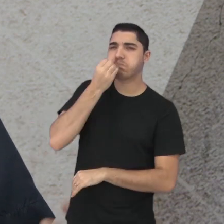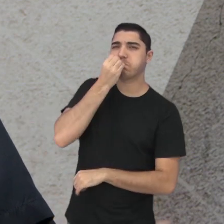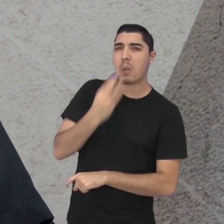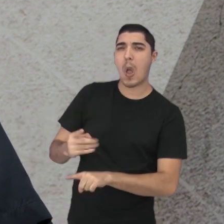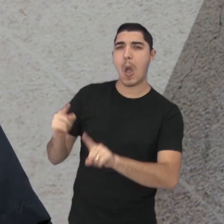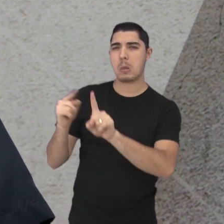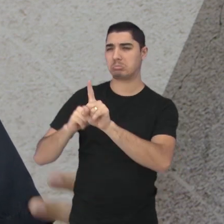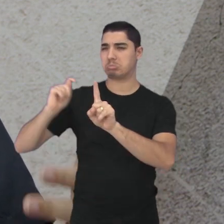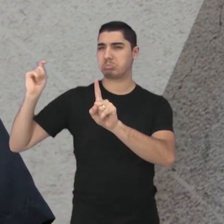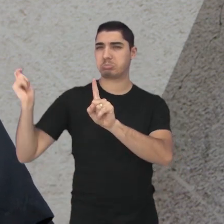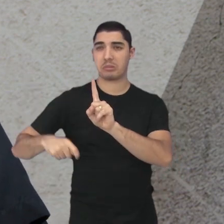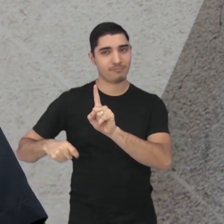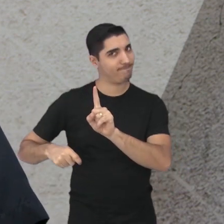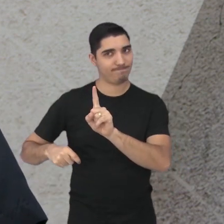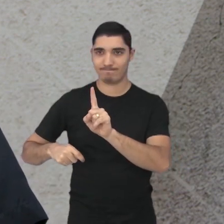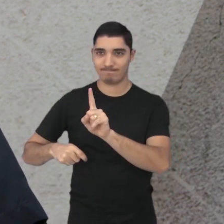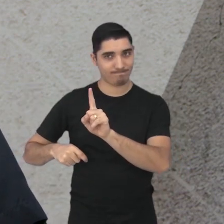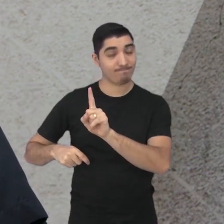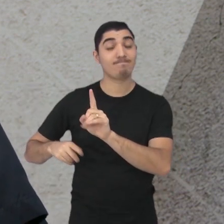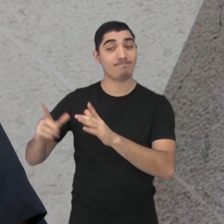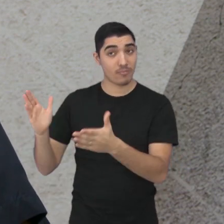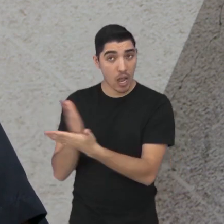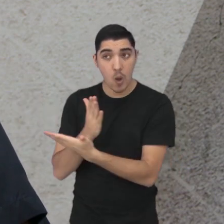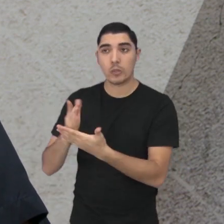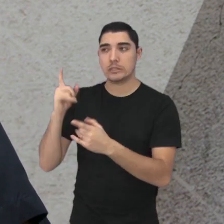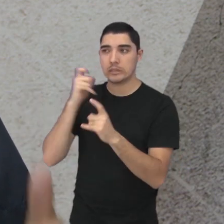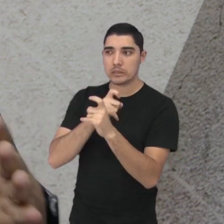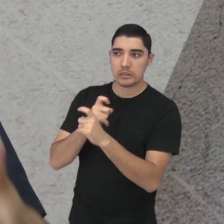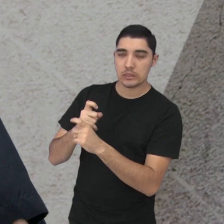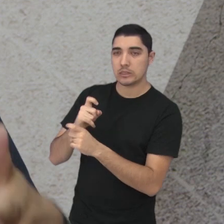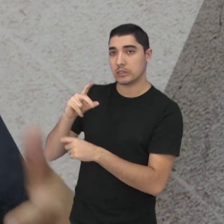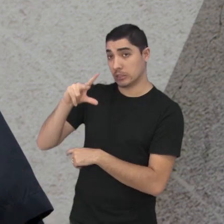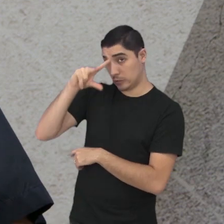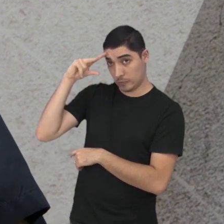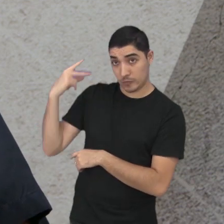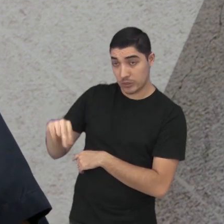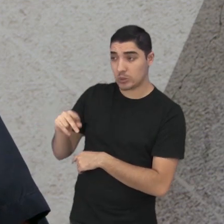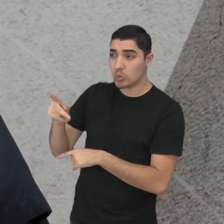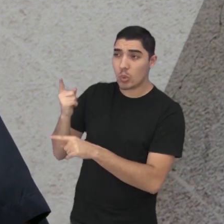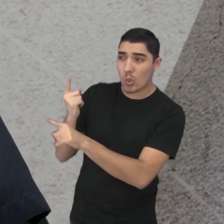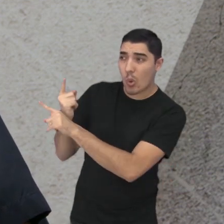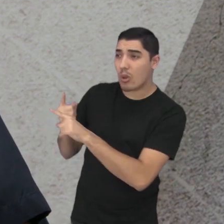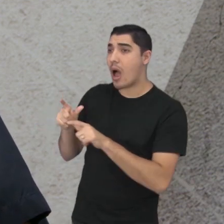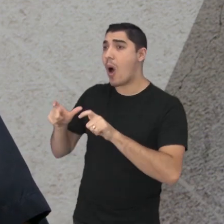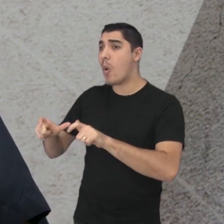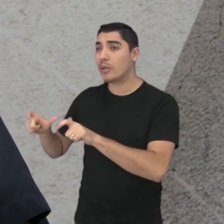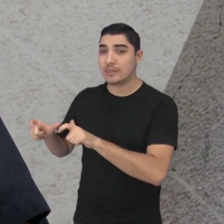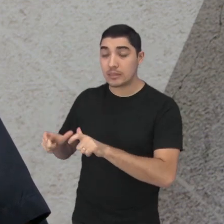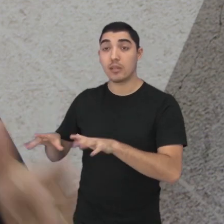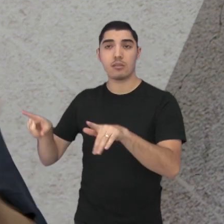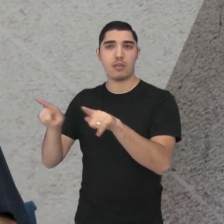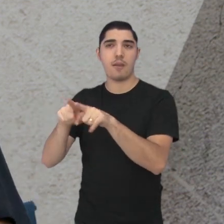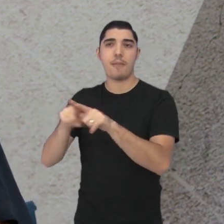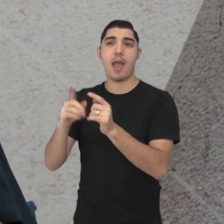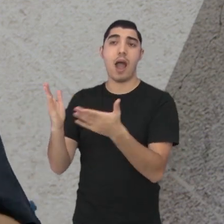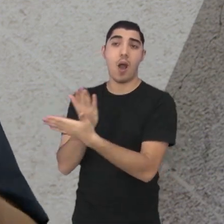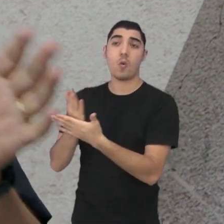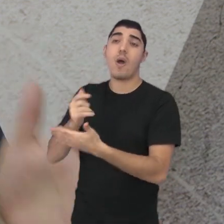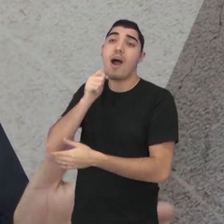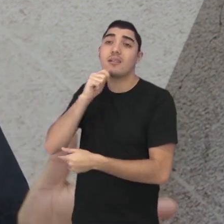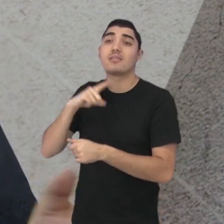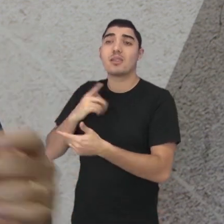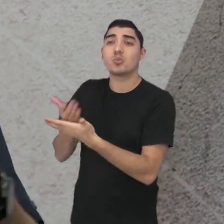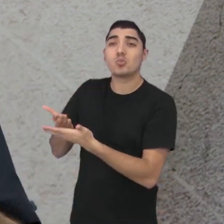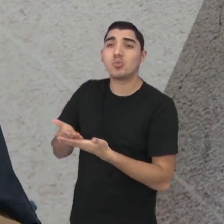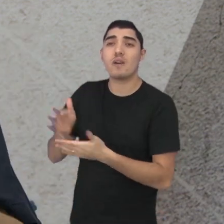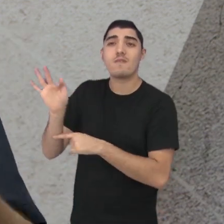bem capacitados para a parte de desenvolvimento de jogos. Inclusive, quando o profissional às vezes acaba saindo da faculdade, ele ainda tem um tempo de